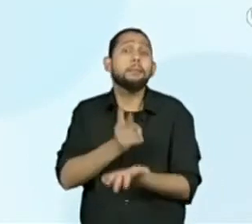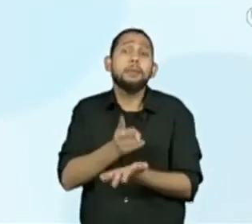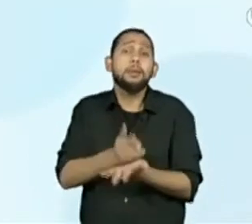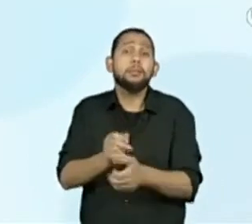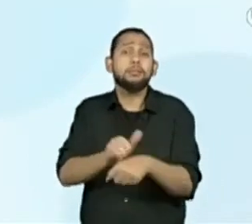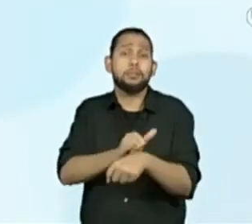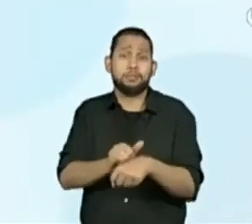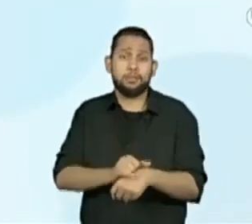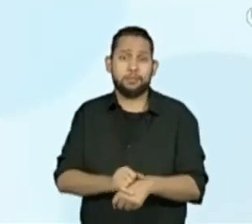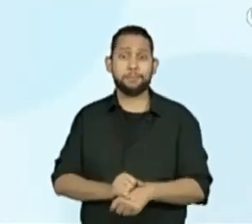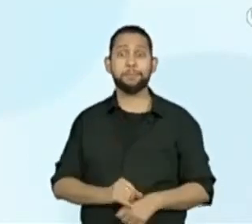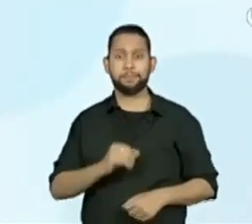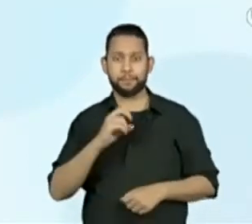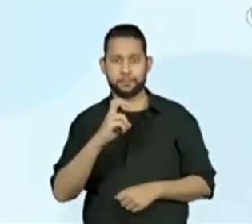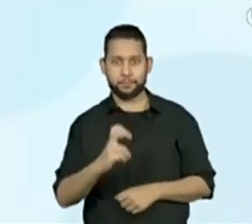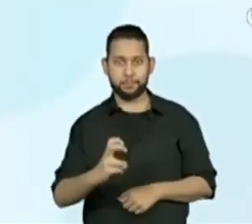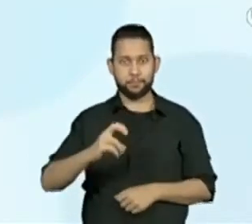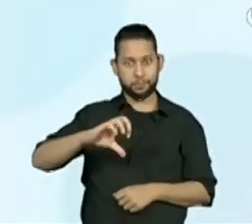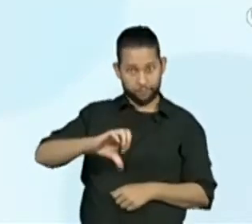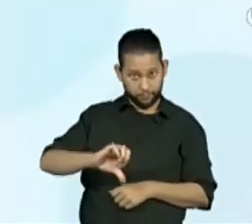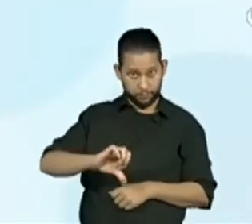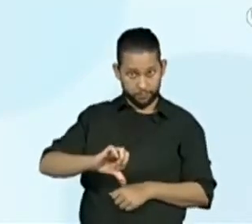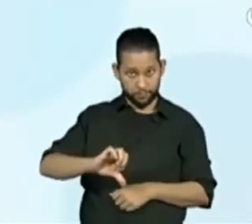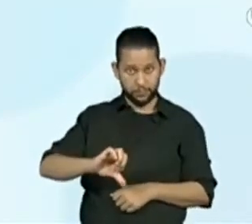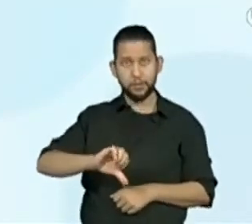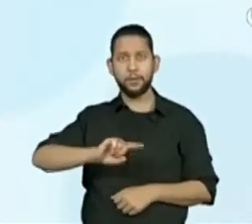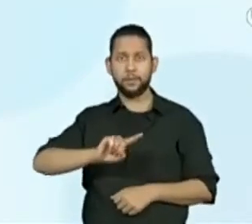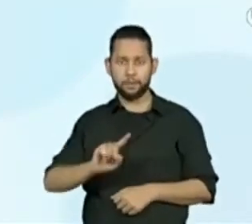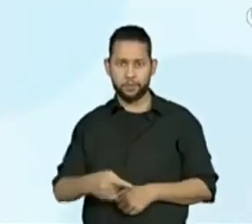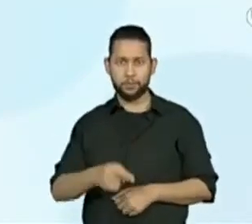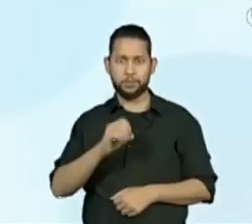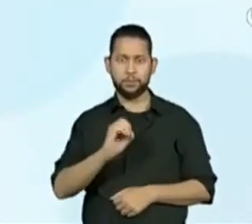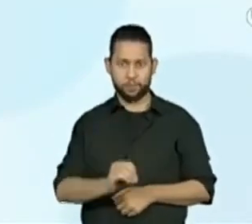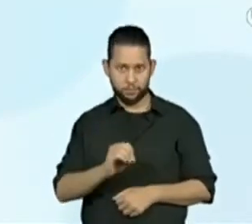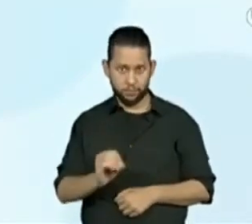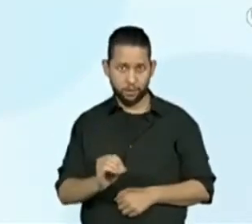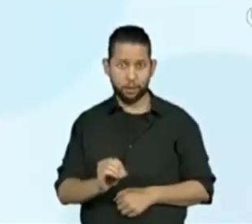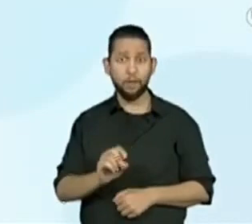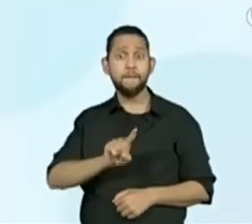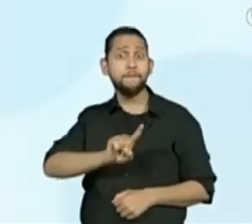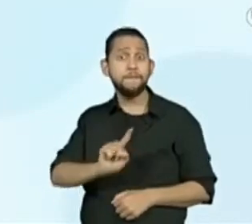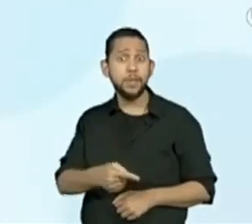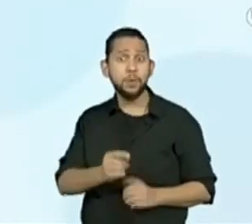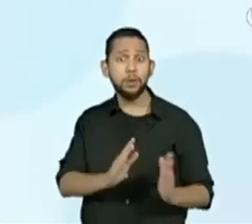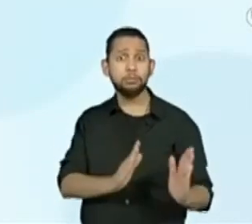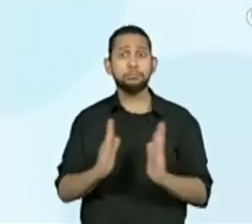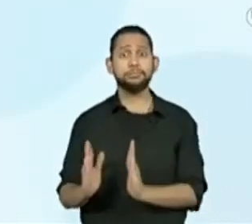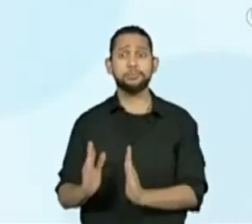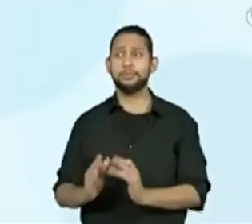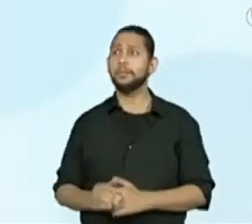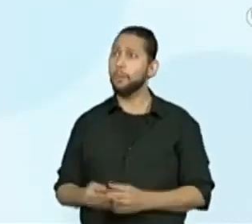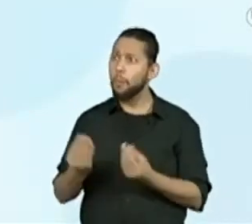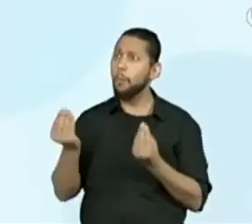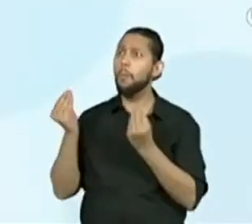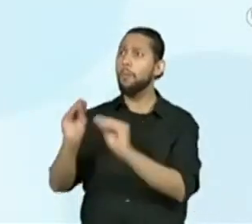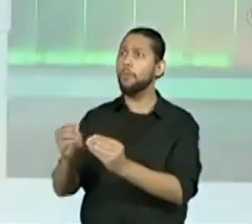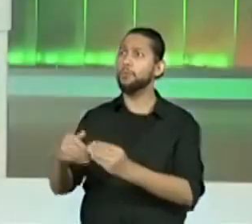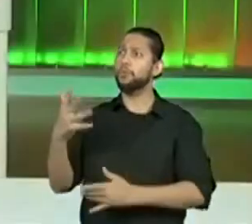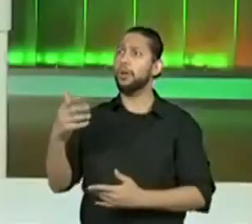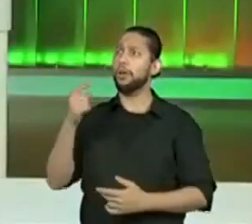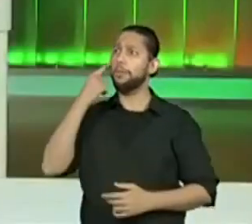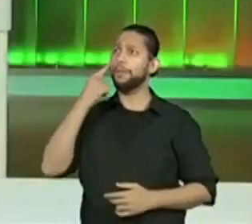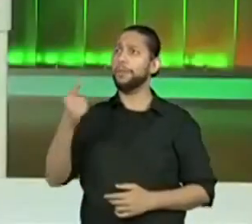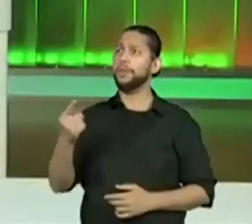estratégia que a gente vai utilizar inscreve aí no chassi para as professoras de vocês para elas verem se vocês estão acertando